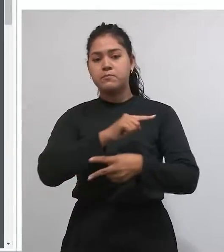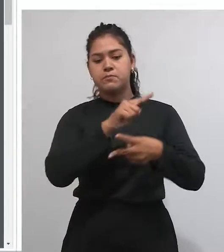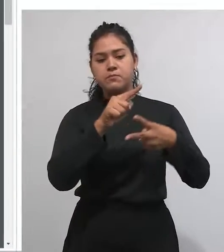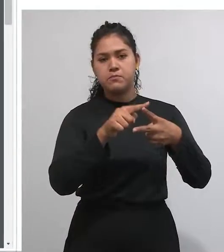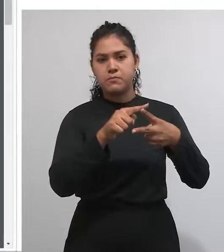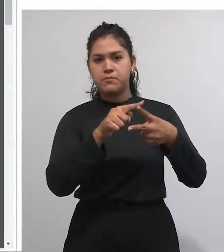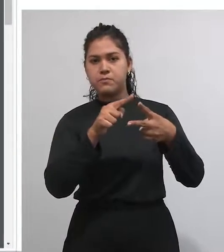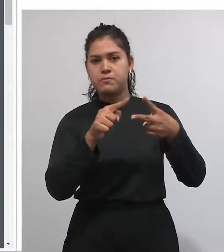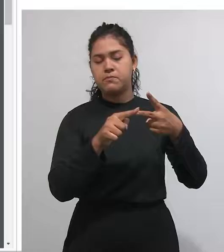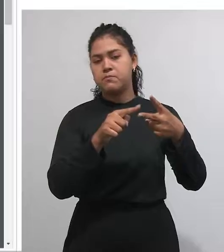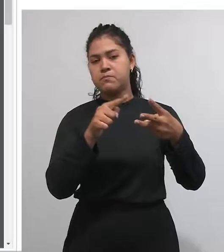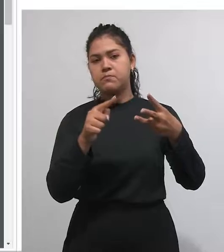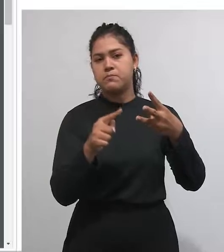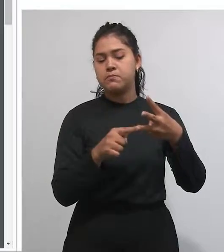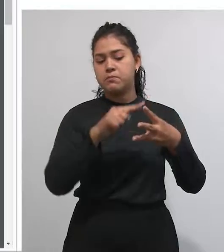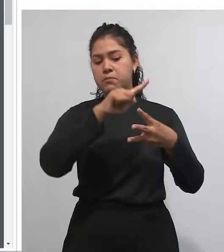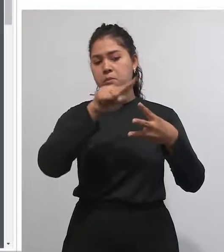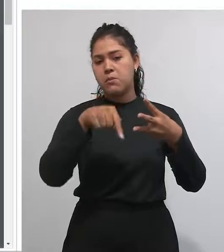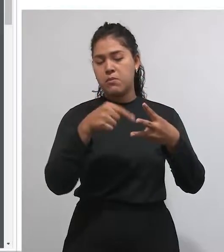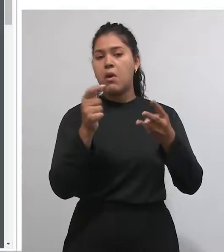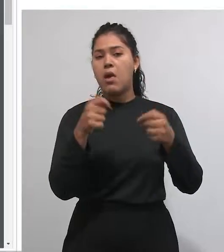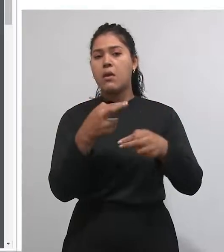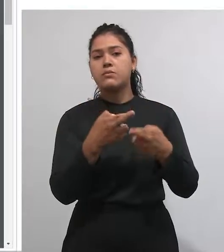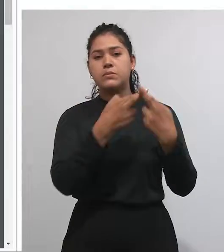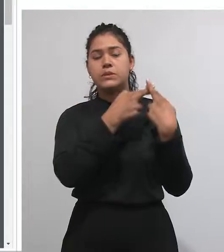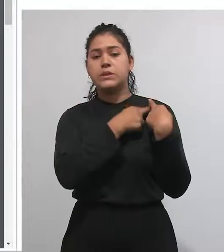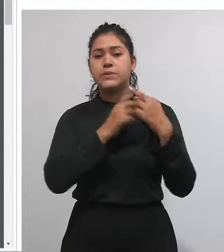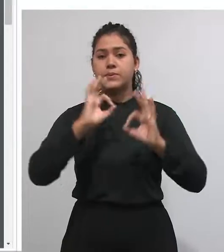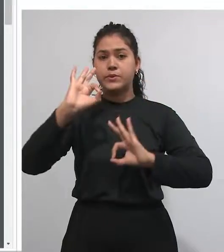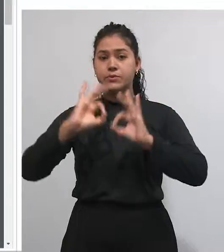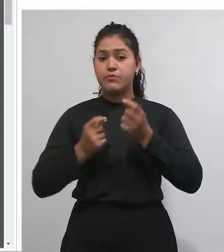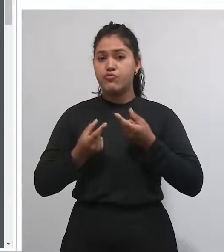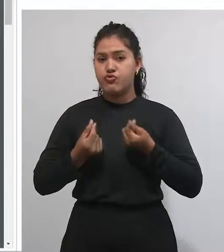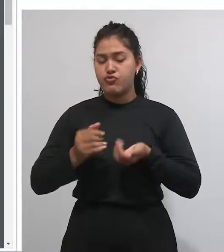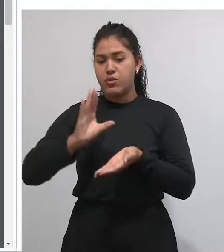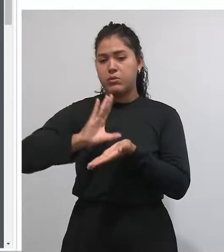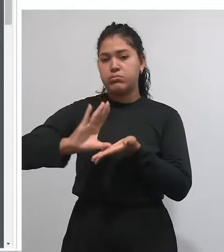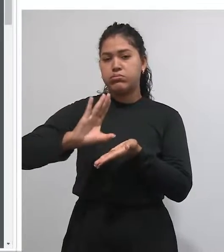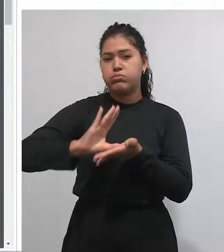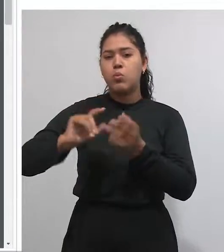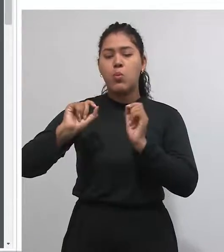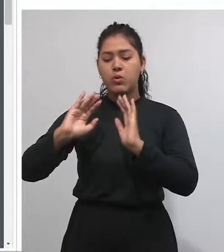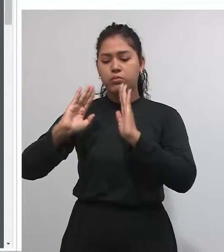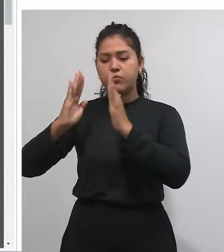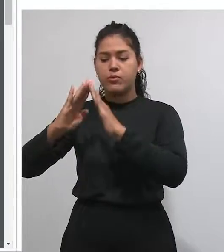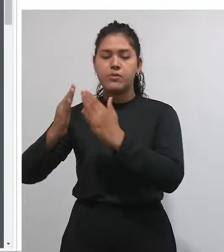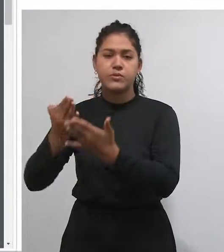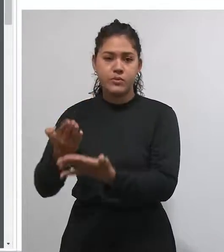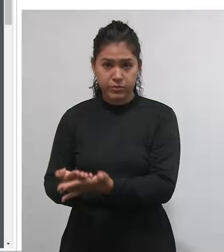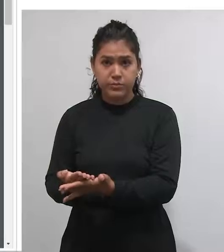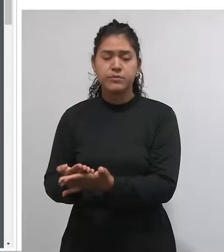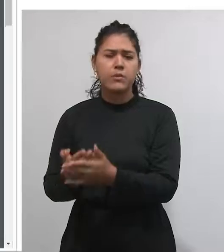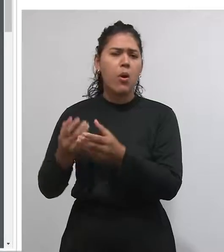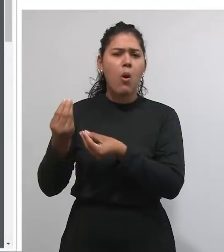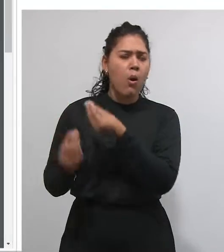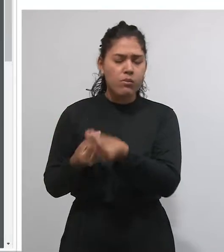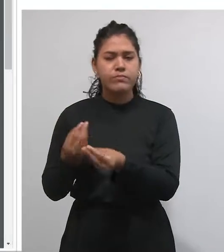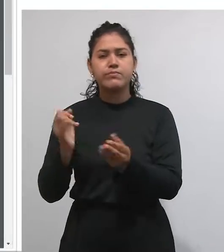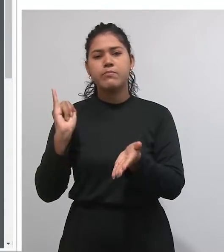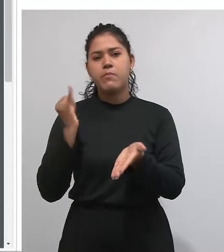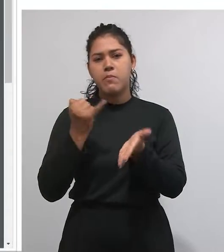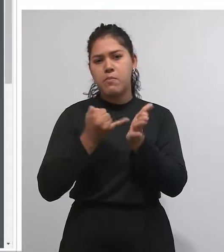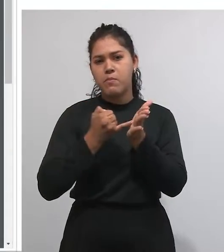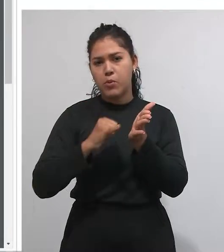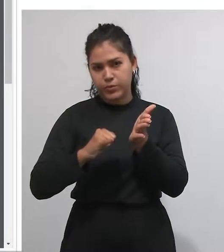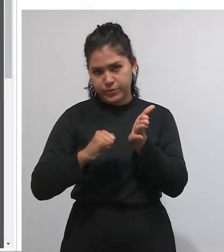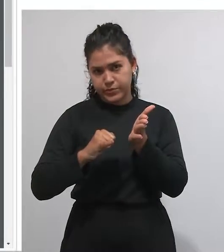o financiamento da educação se dá por meio da arrecadação de impostos e por complementação.